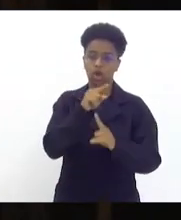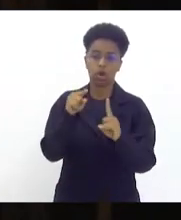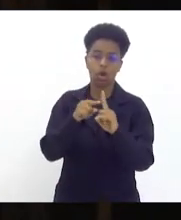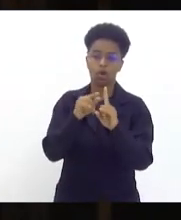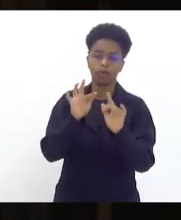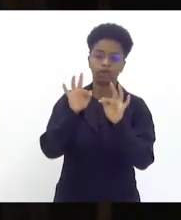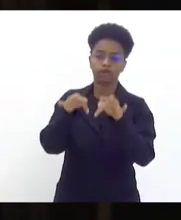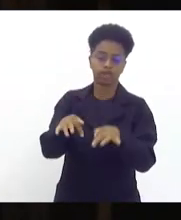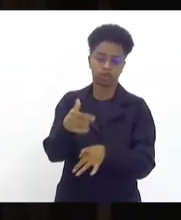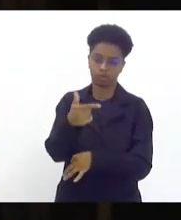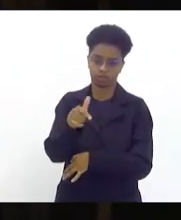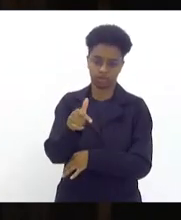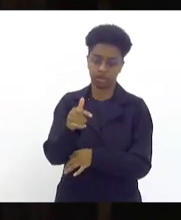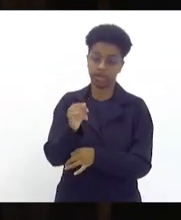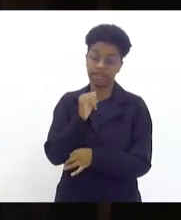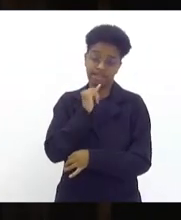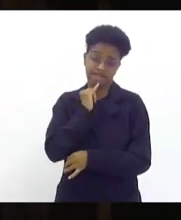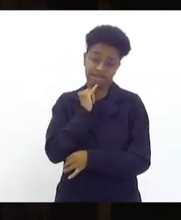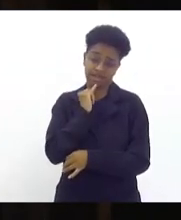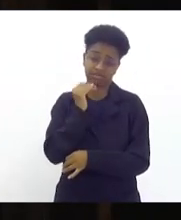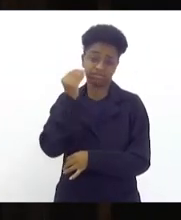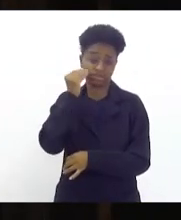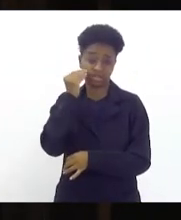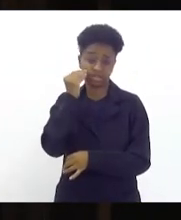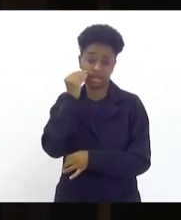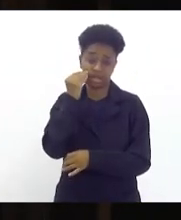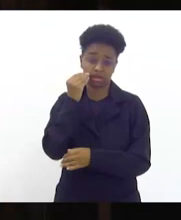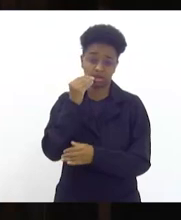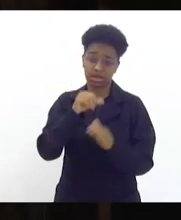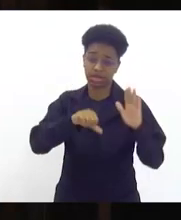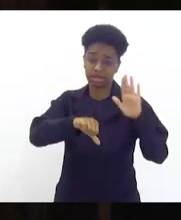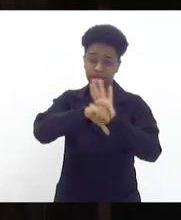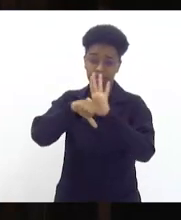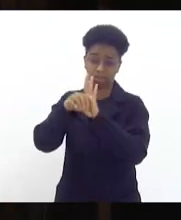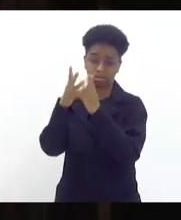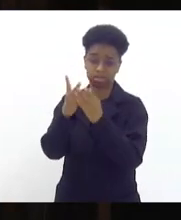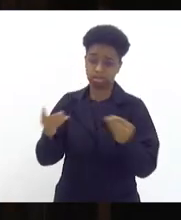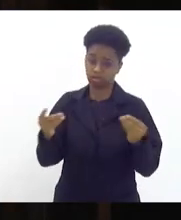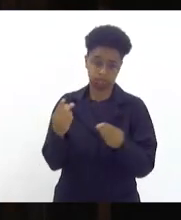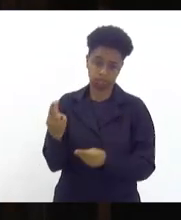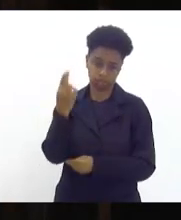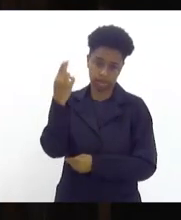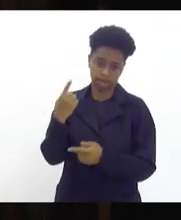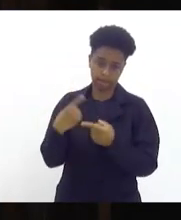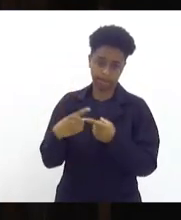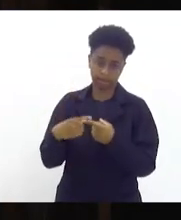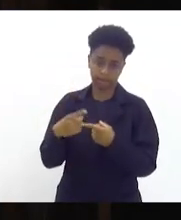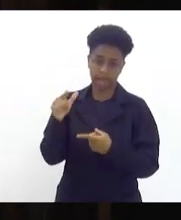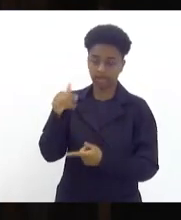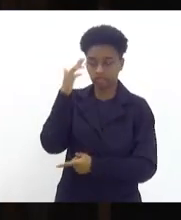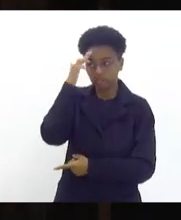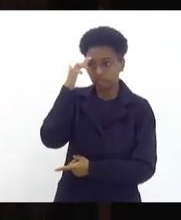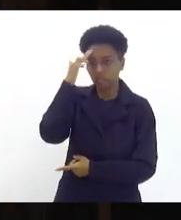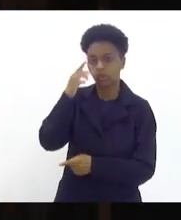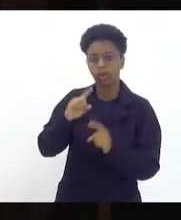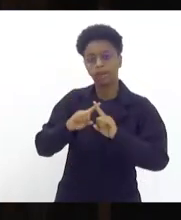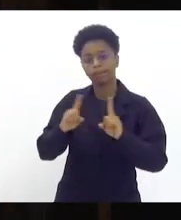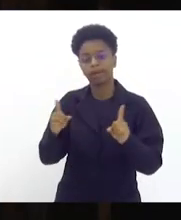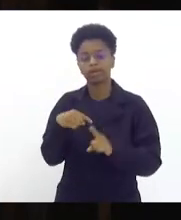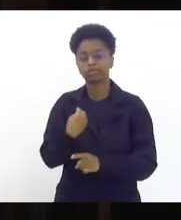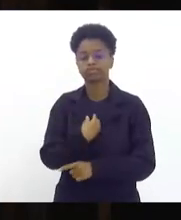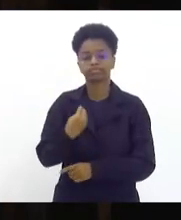infelizmente é acabar com crime no Rio de Janeiro não vai porque isso seria uma Utopia mas a gente vai sempre